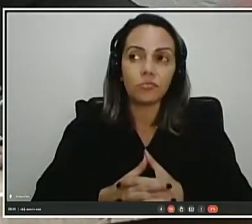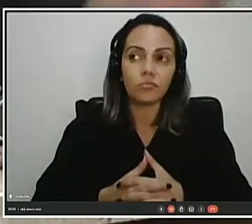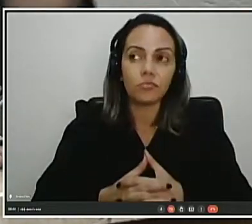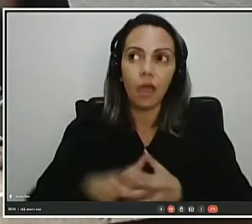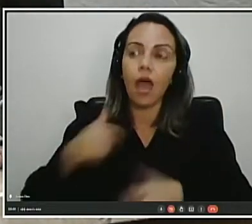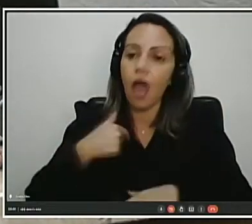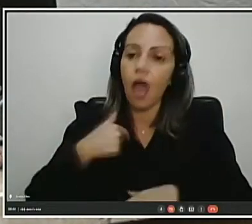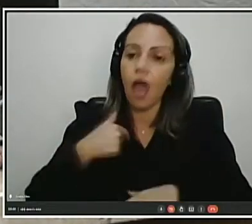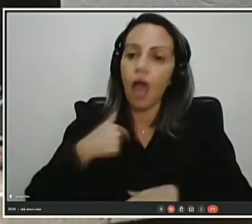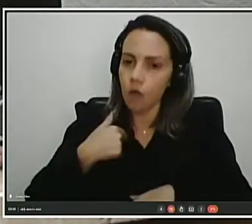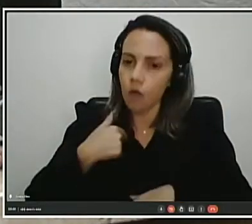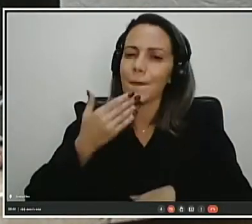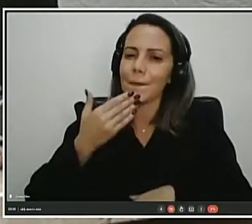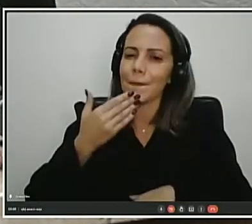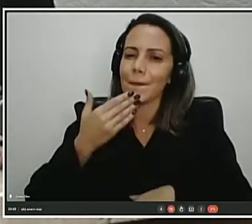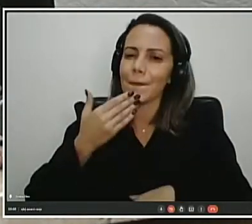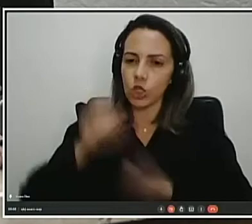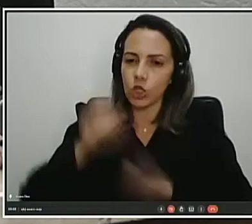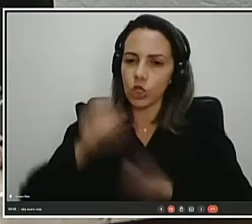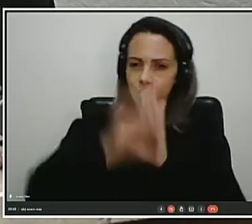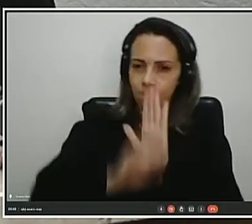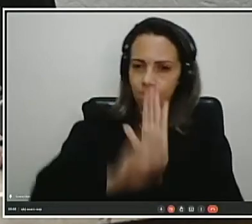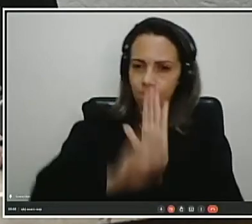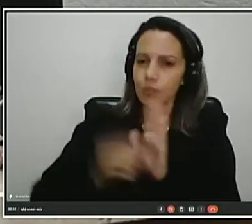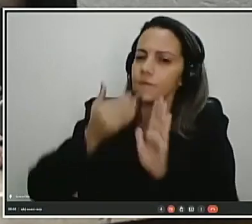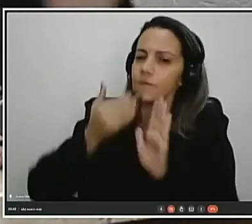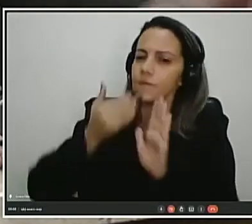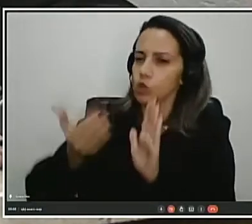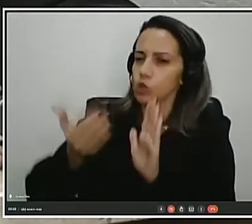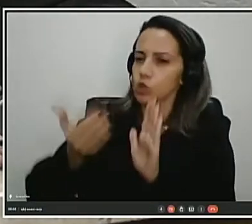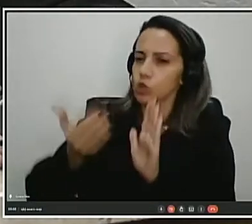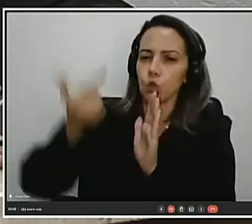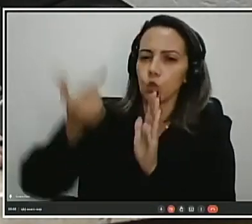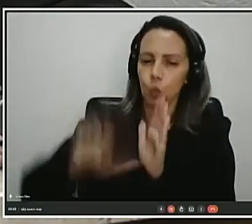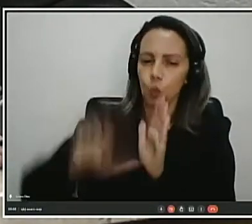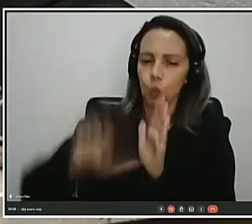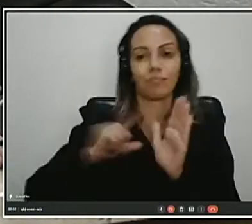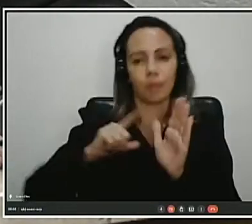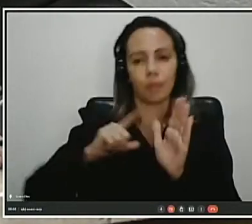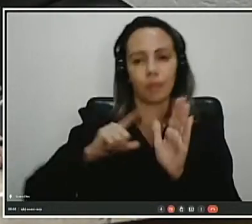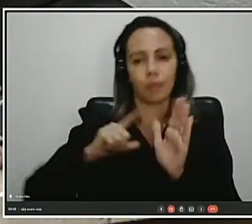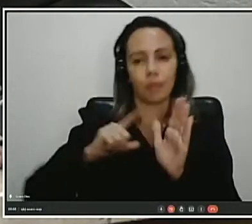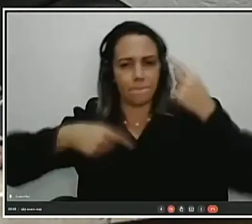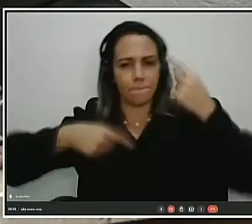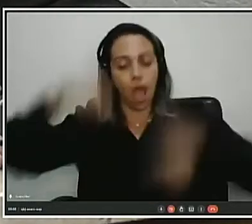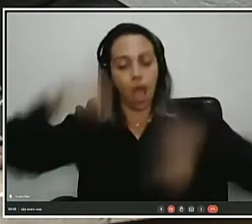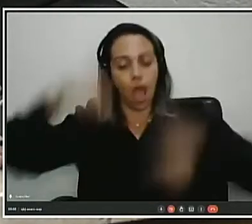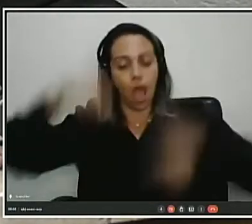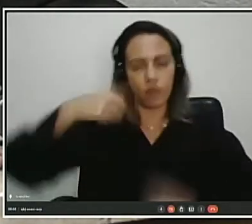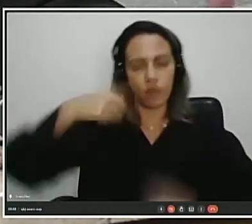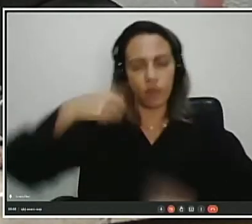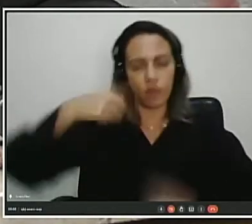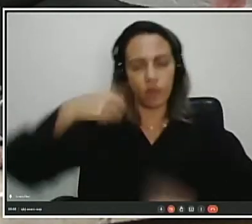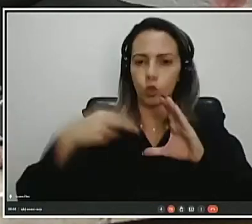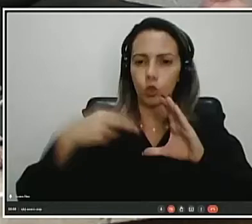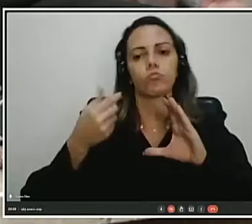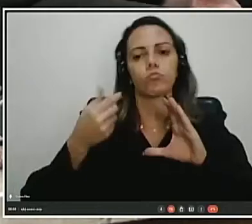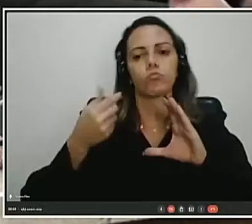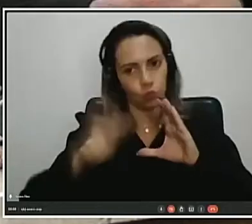com um ofício de novo, veio um debate nessa Casa de Leis aqui, foi chamada a atenção de